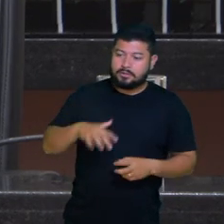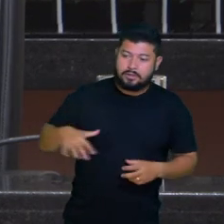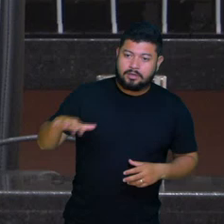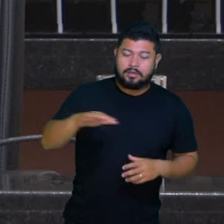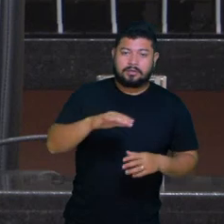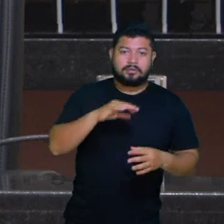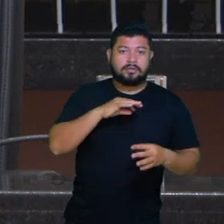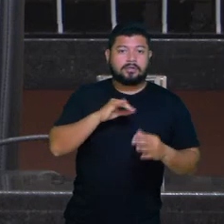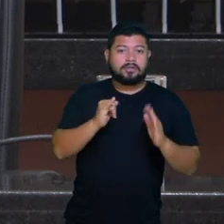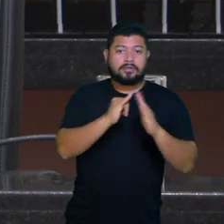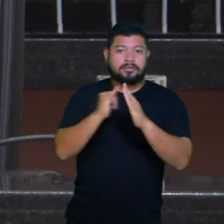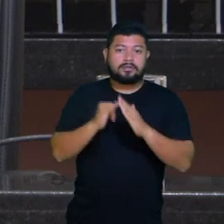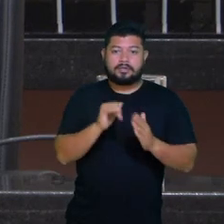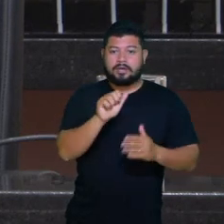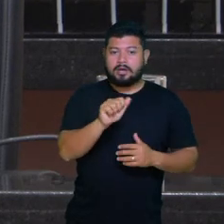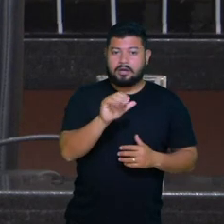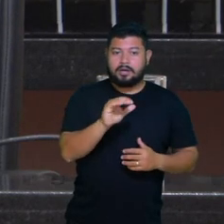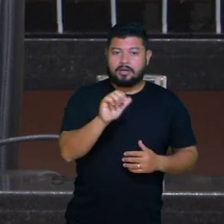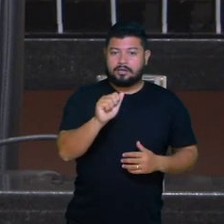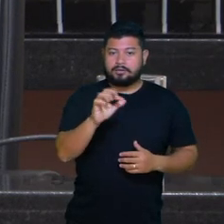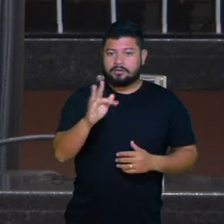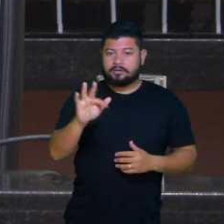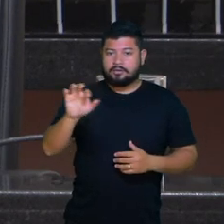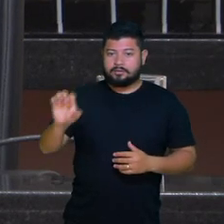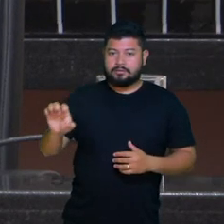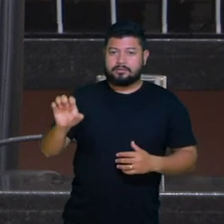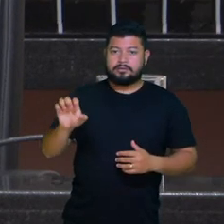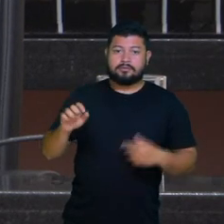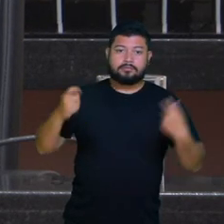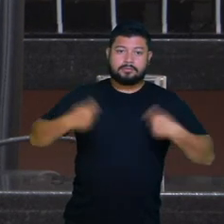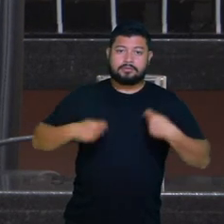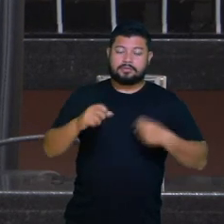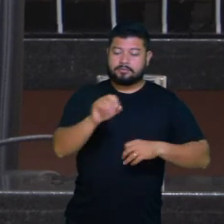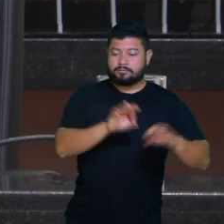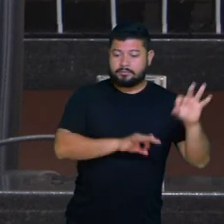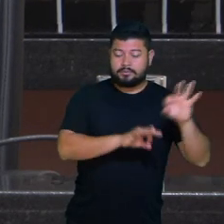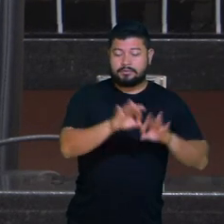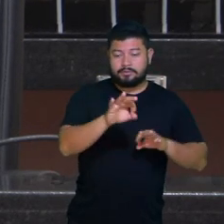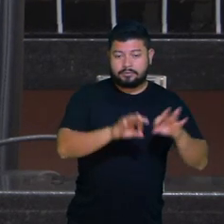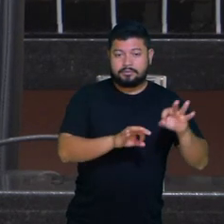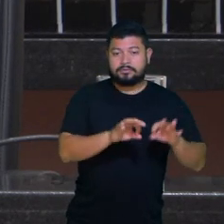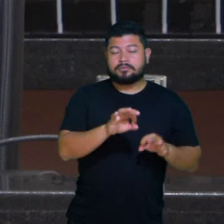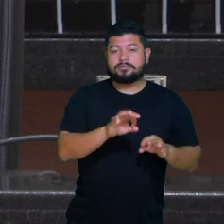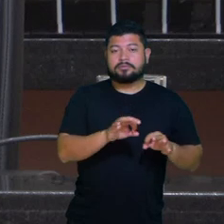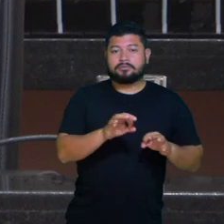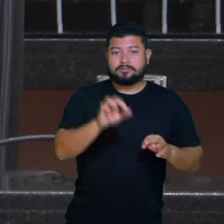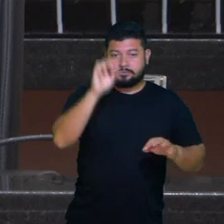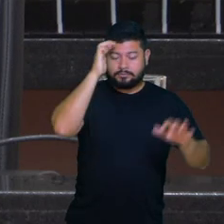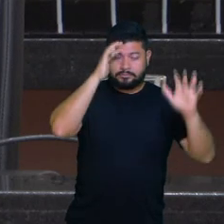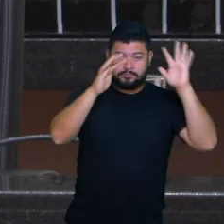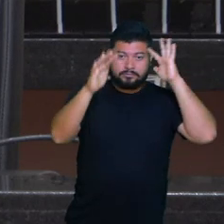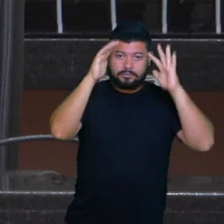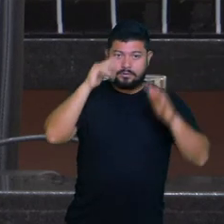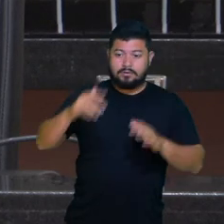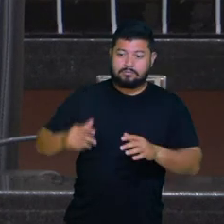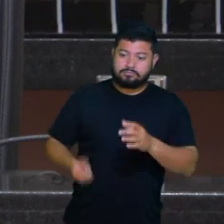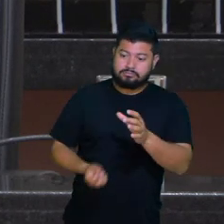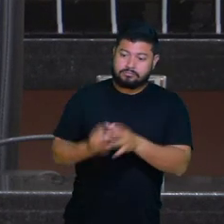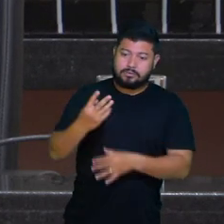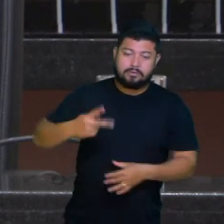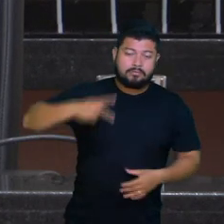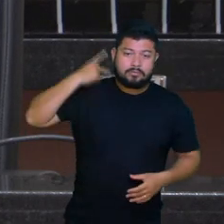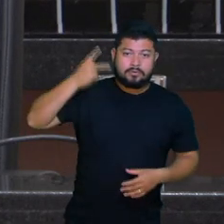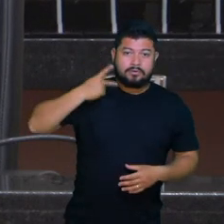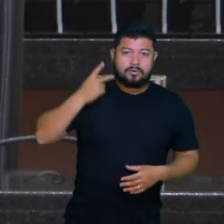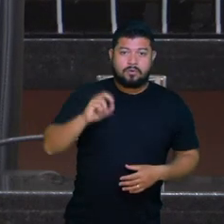da CAF é preciso também planejar né E e ter uma política Ou pelo menos um Dire